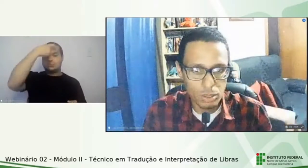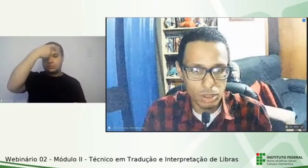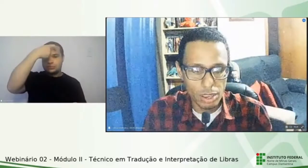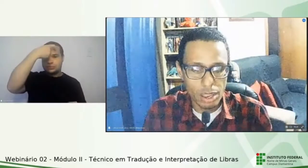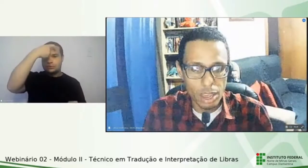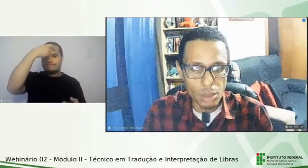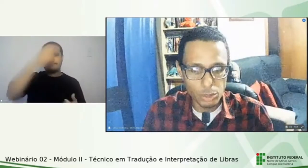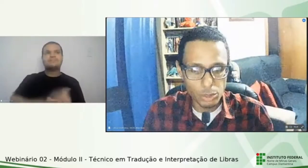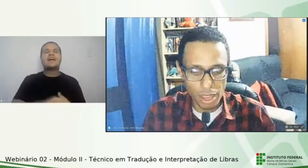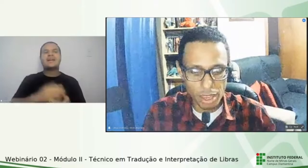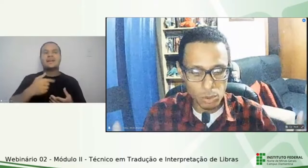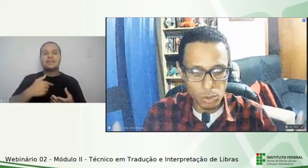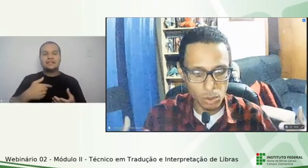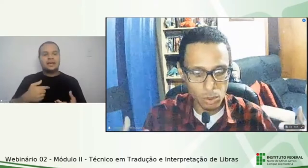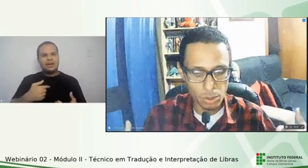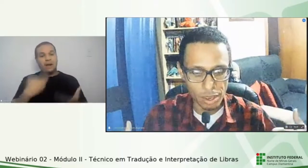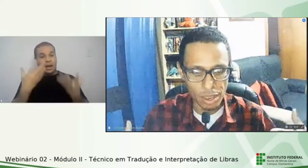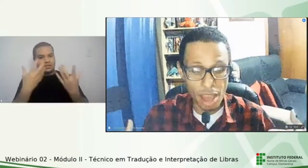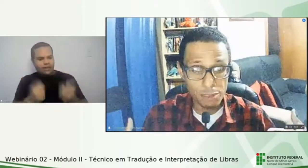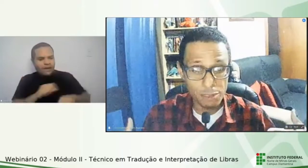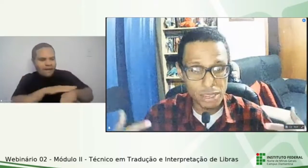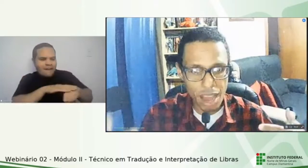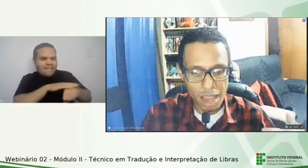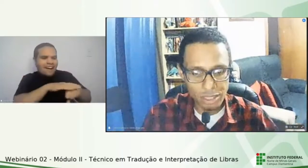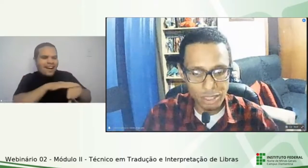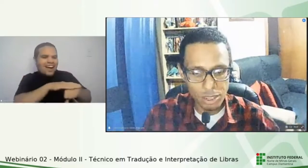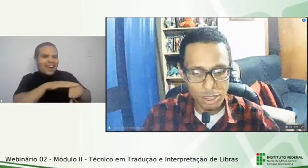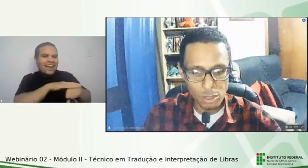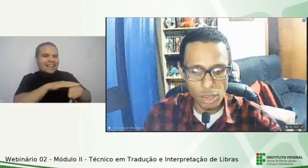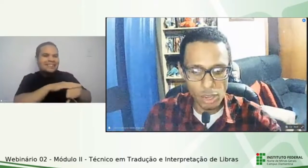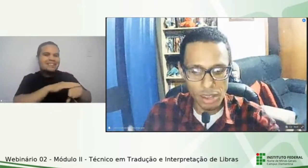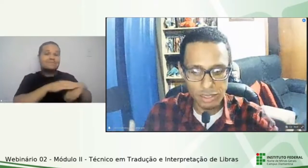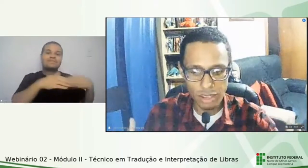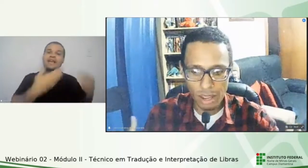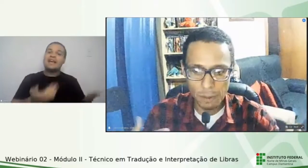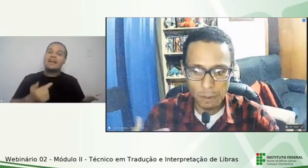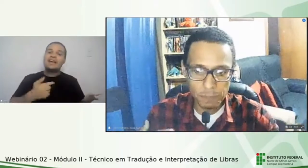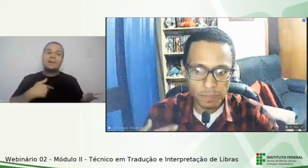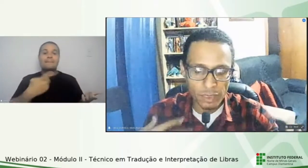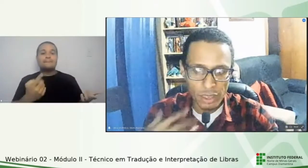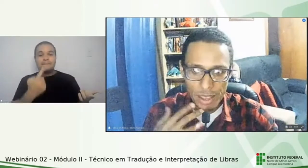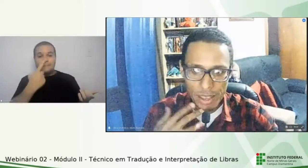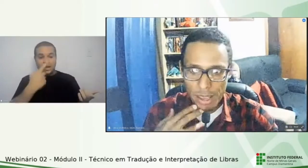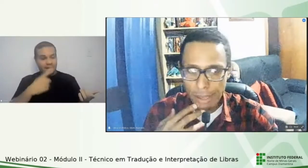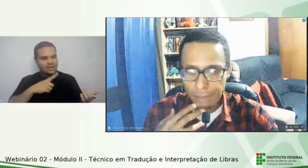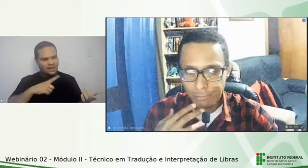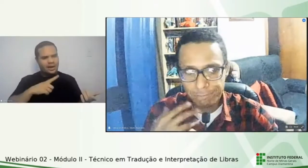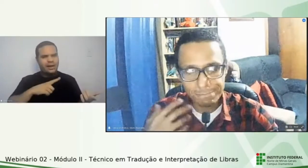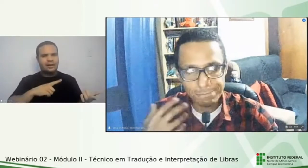isso. Eu tenho afinidade, eu tenho essa